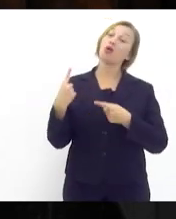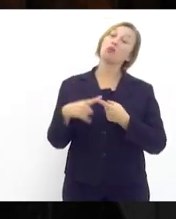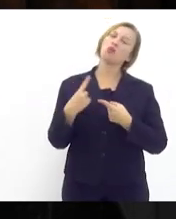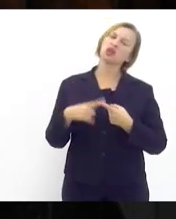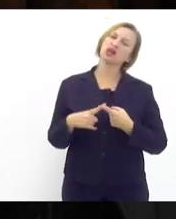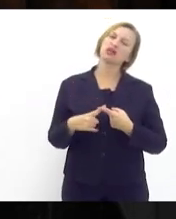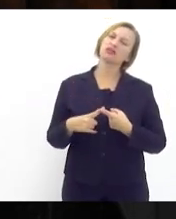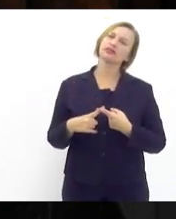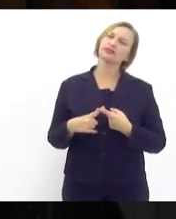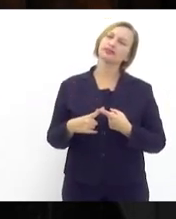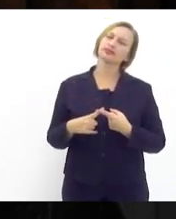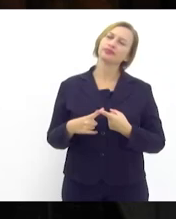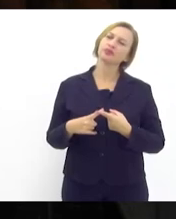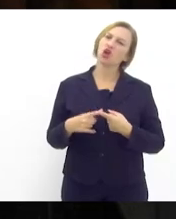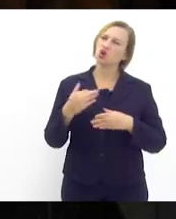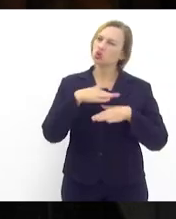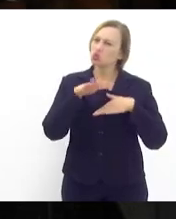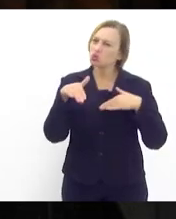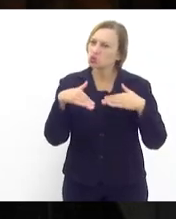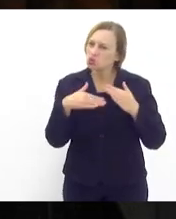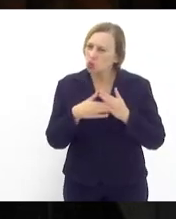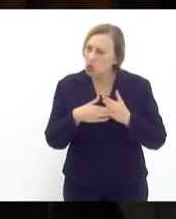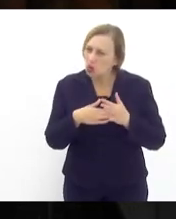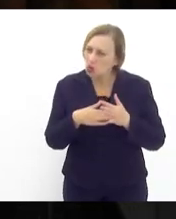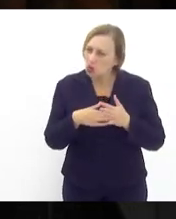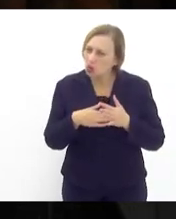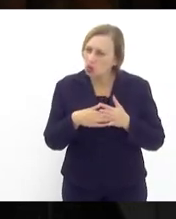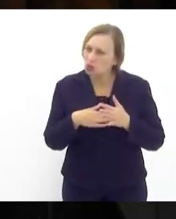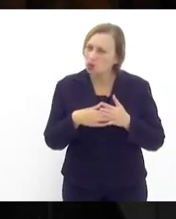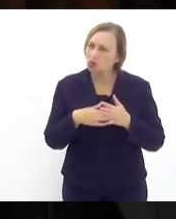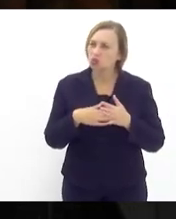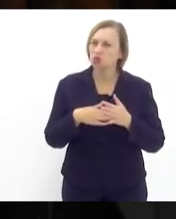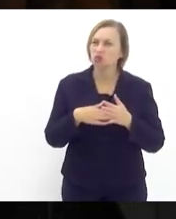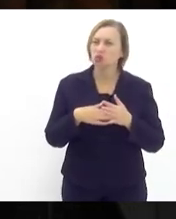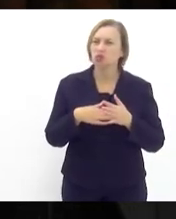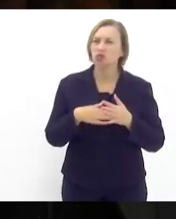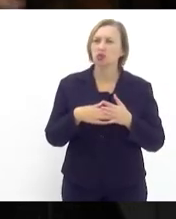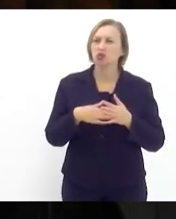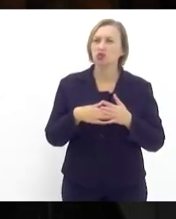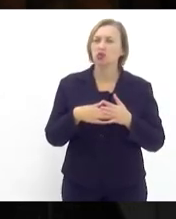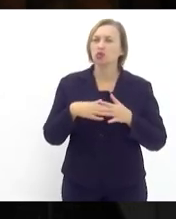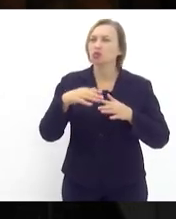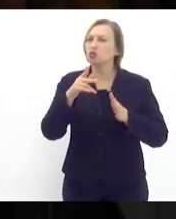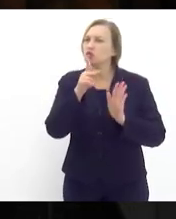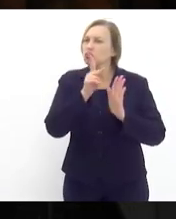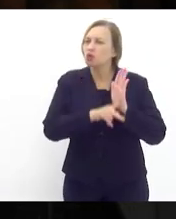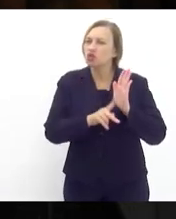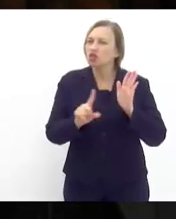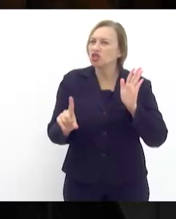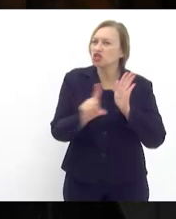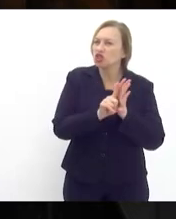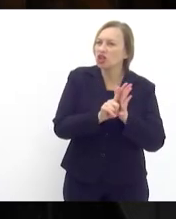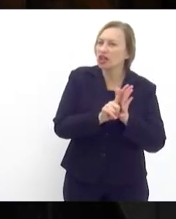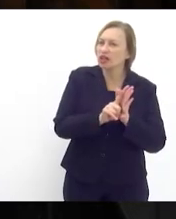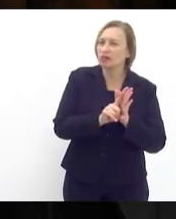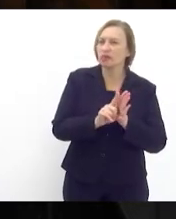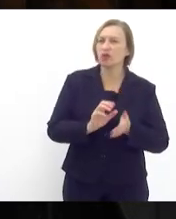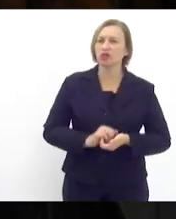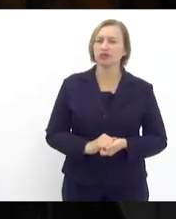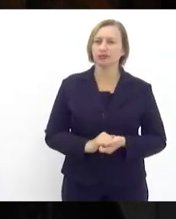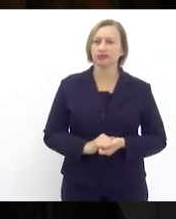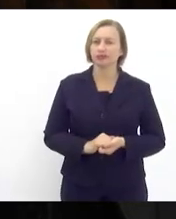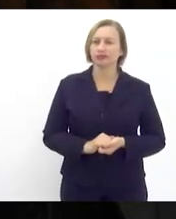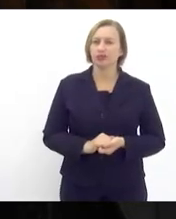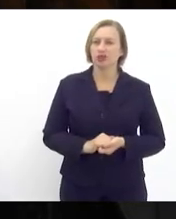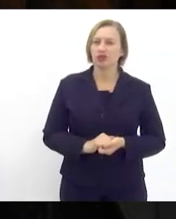senão todos os pleitos que eu ouço aqui todos os projetos de lei Justiça de